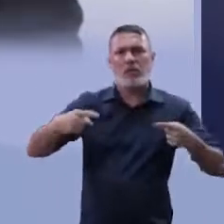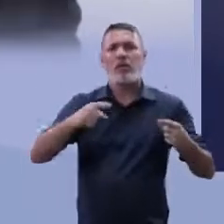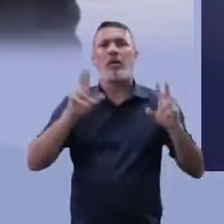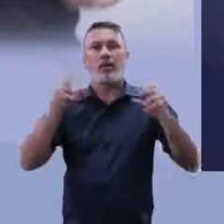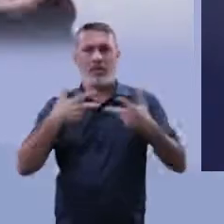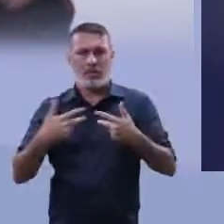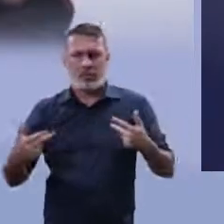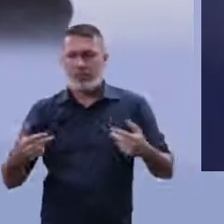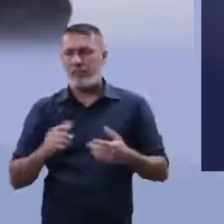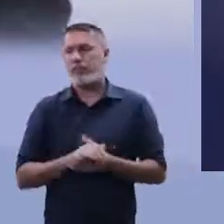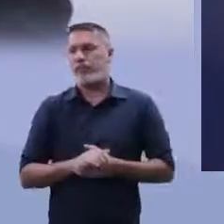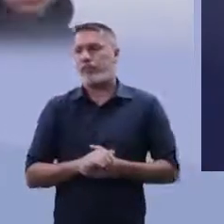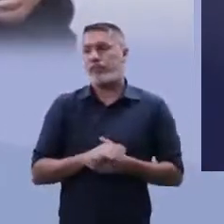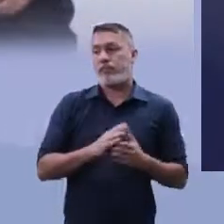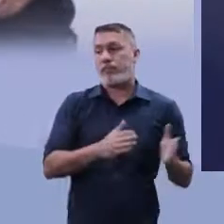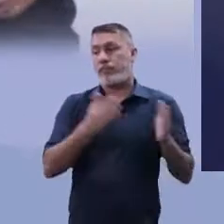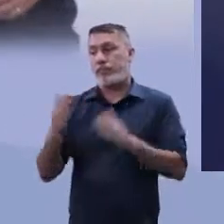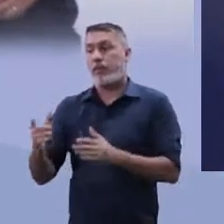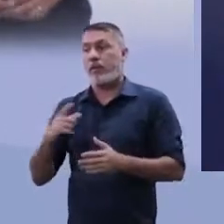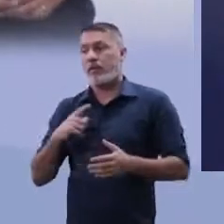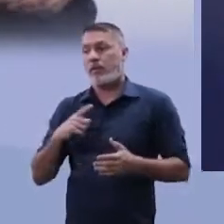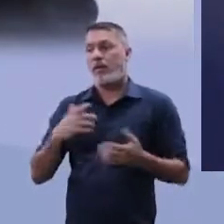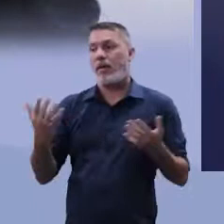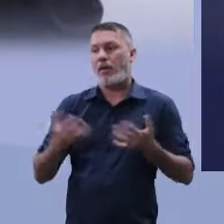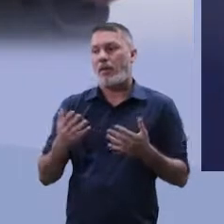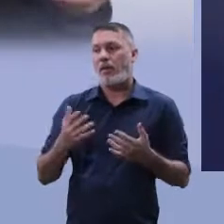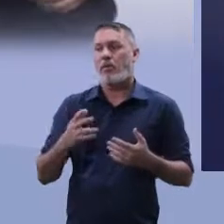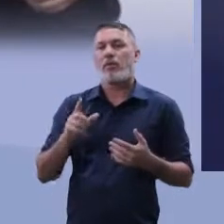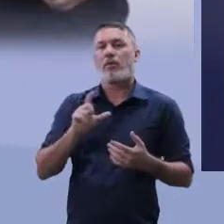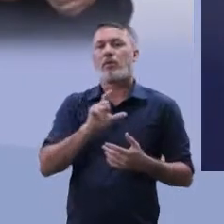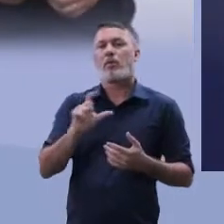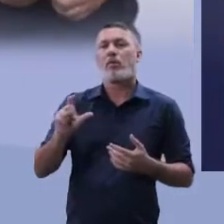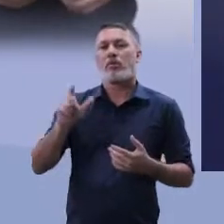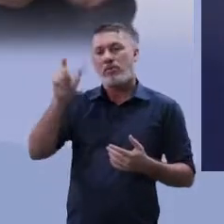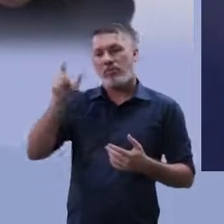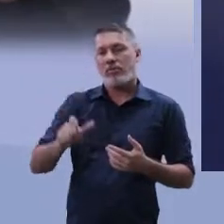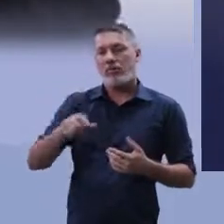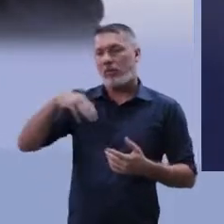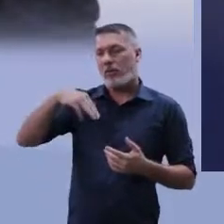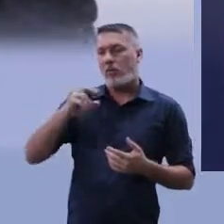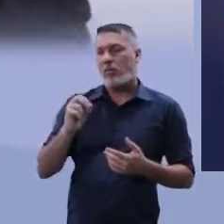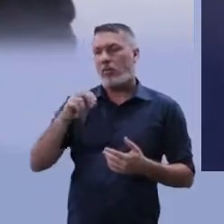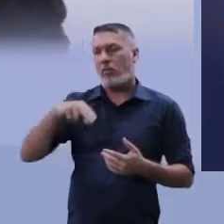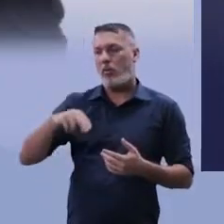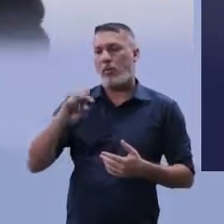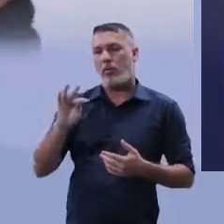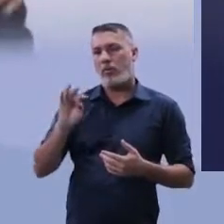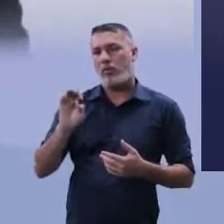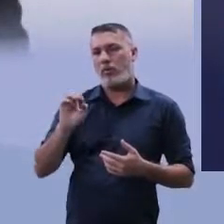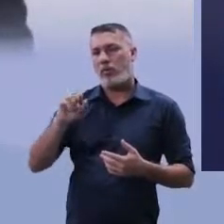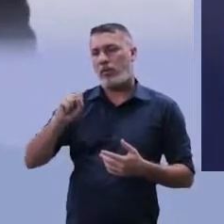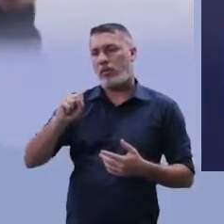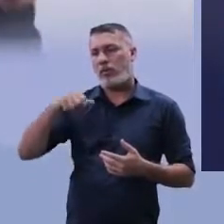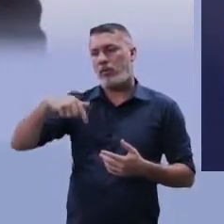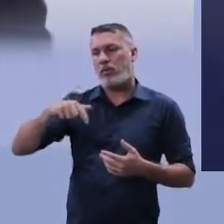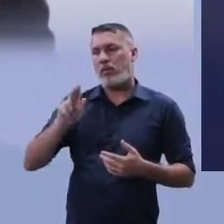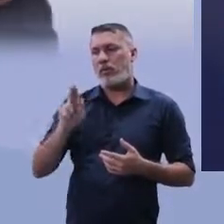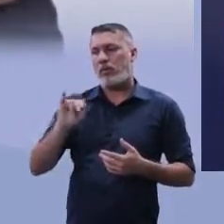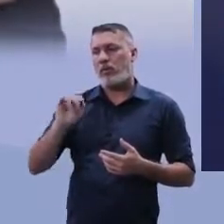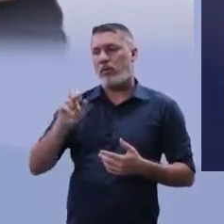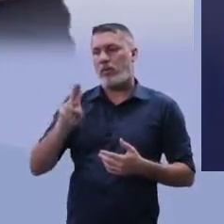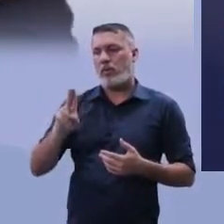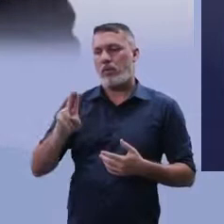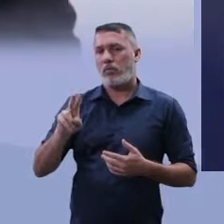Os grandes pensadores vão questionar profundamente isso aí. E aí o Montesquieu, gente. Aqui é uma imagem lá de Brasília, né, da